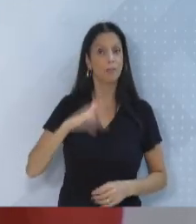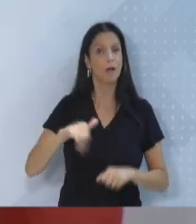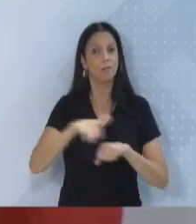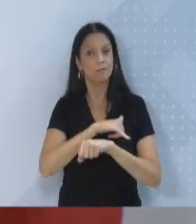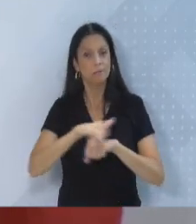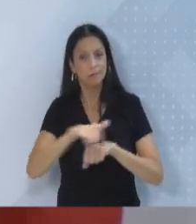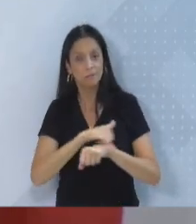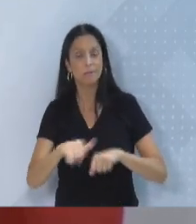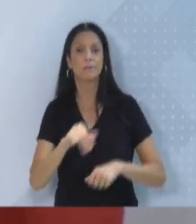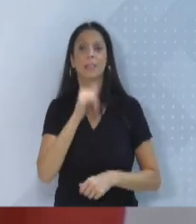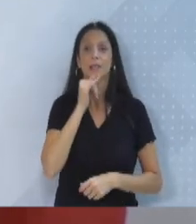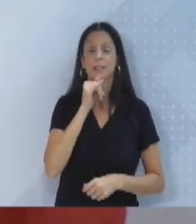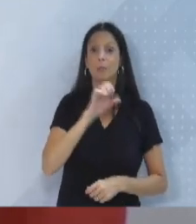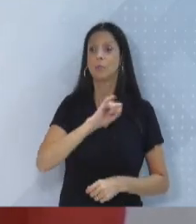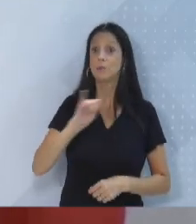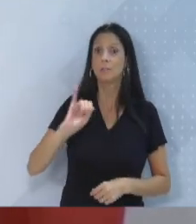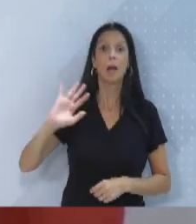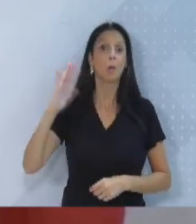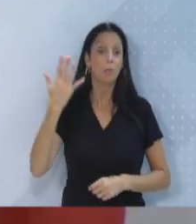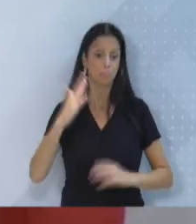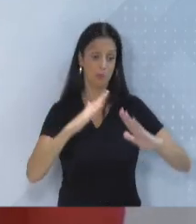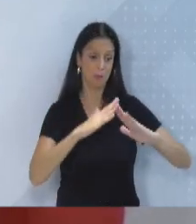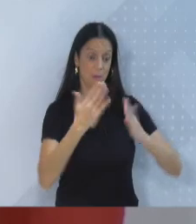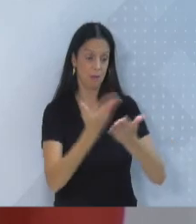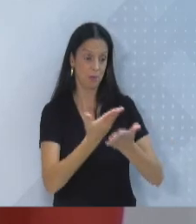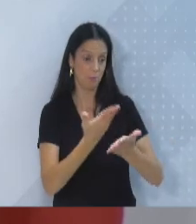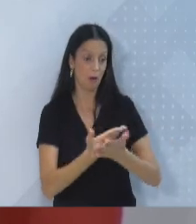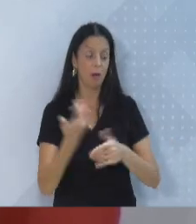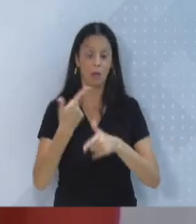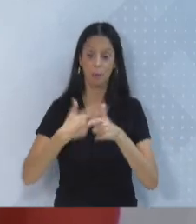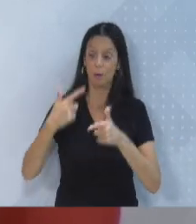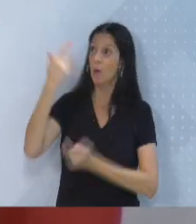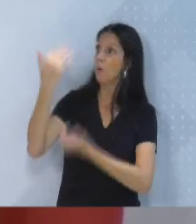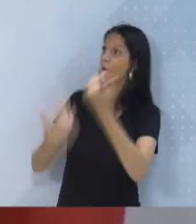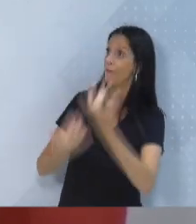incêndio, né? E a gente não tem como saber como vai ser a situação na hora. Porém,